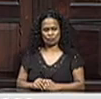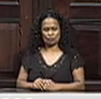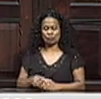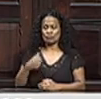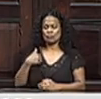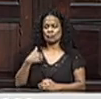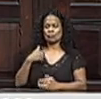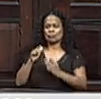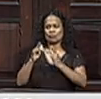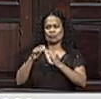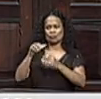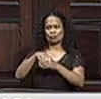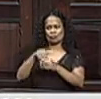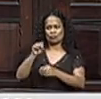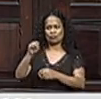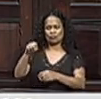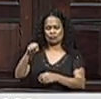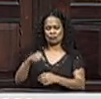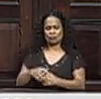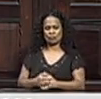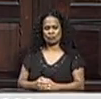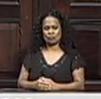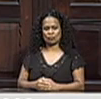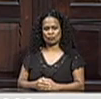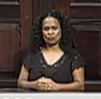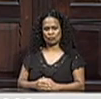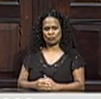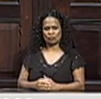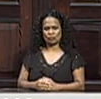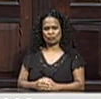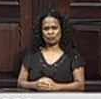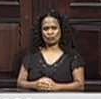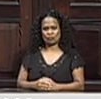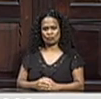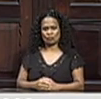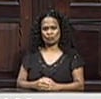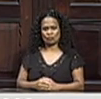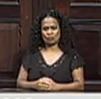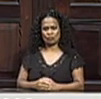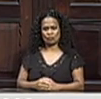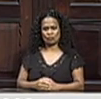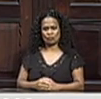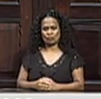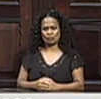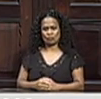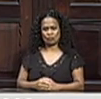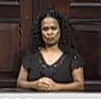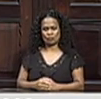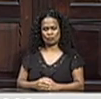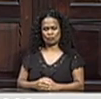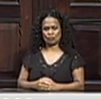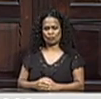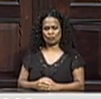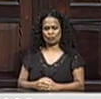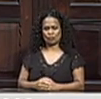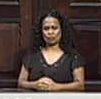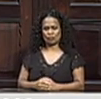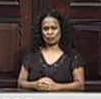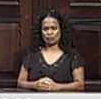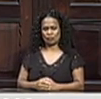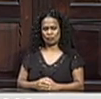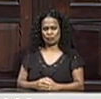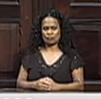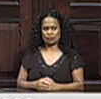Favorável substitutivo. Pela Comissão de Economia, Indústria e Comércio, deputado Valdeir Carneiro.